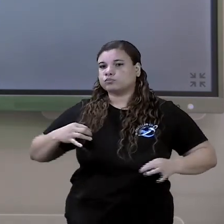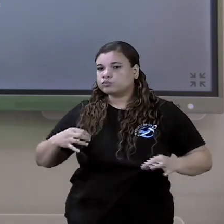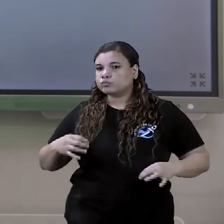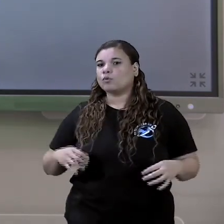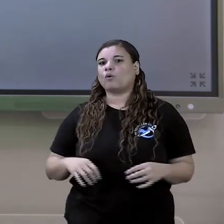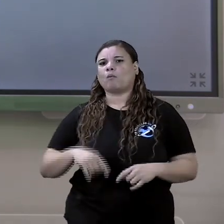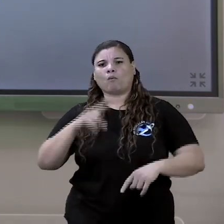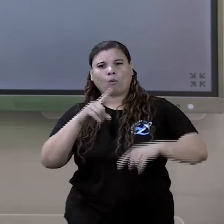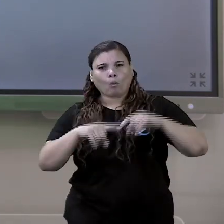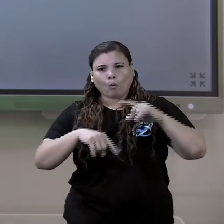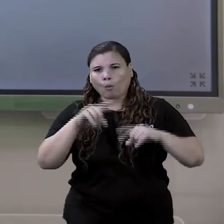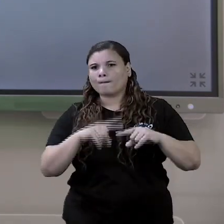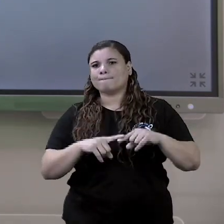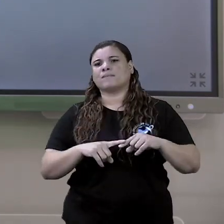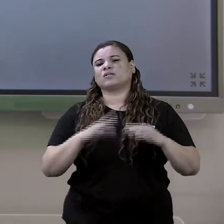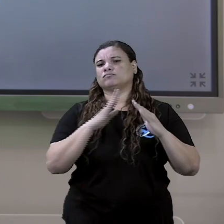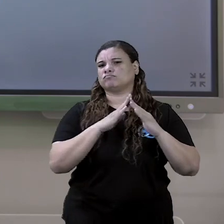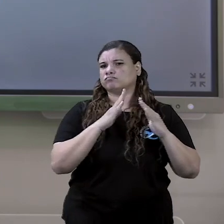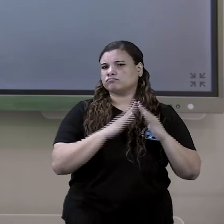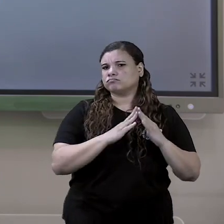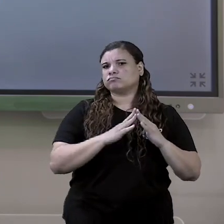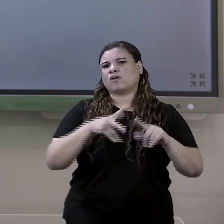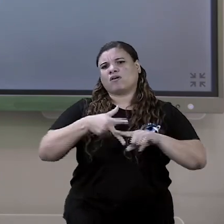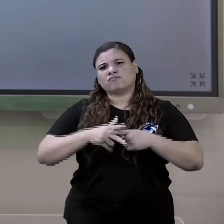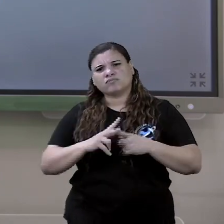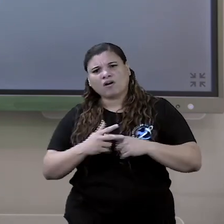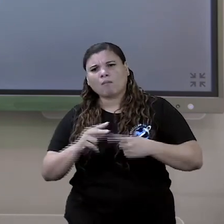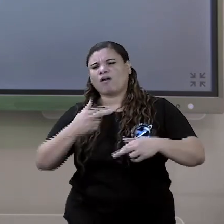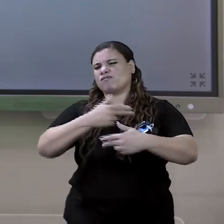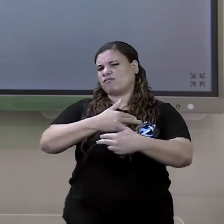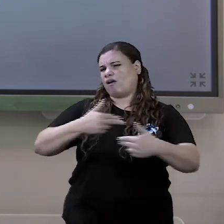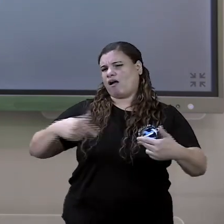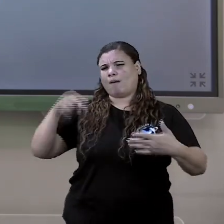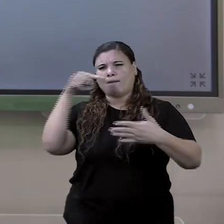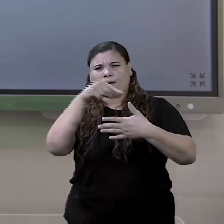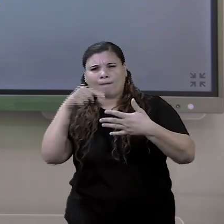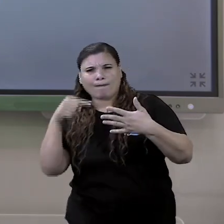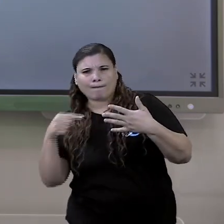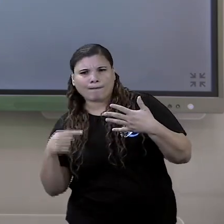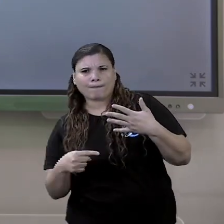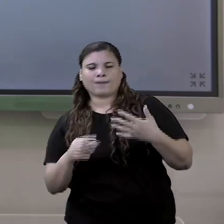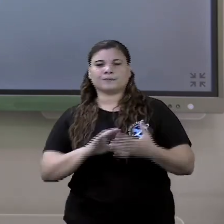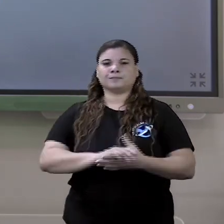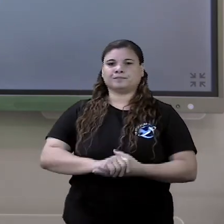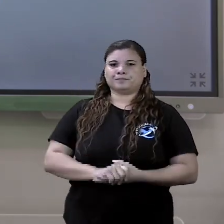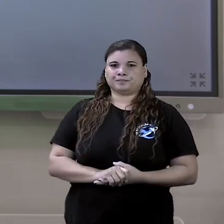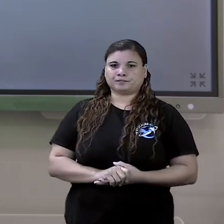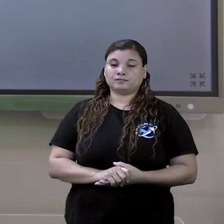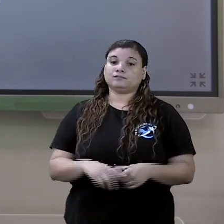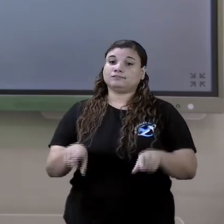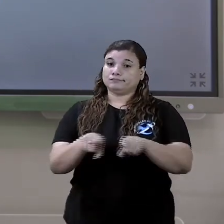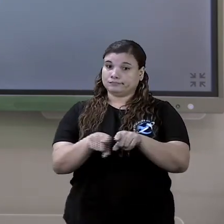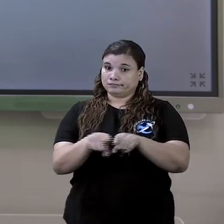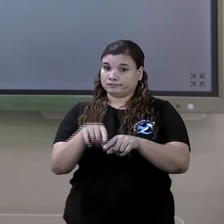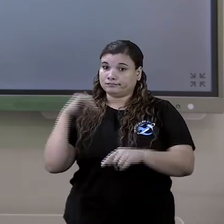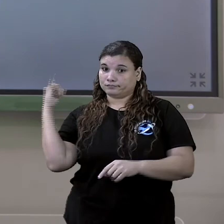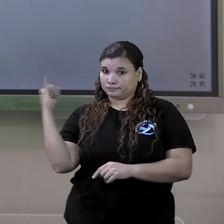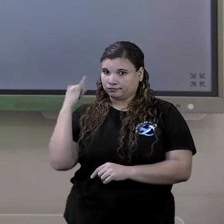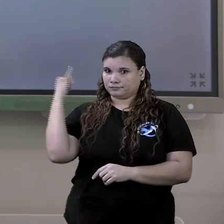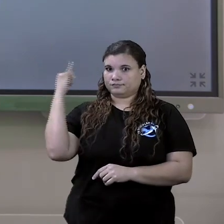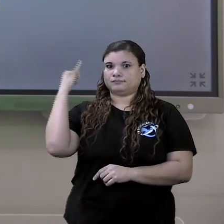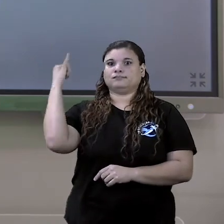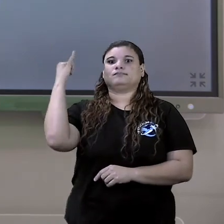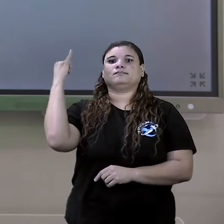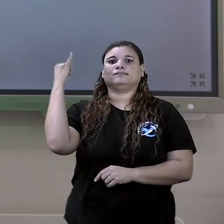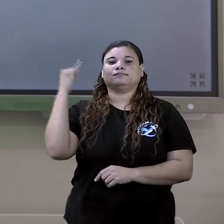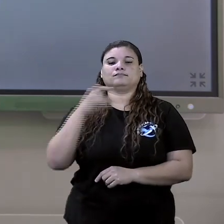móveis, utensílios e ferramentas. É importante ressaltar que aqui também estão incluídos os